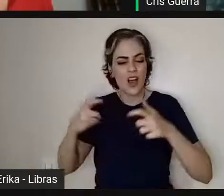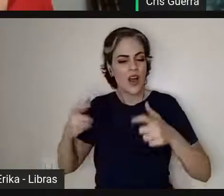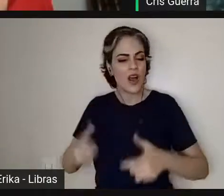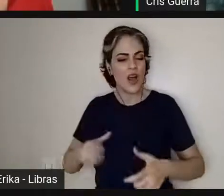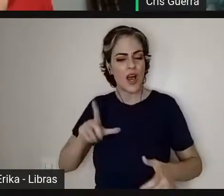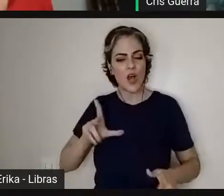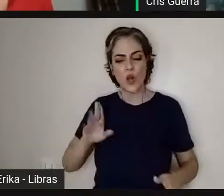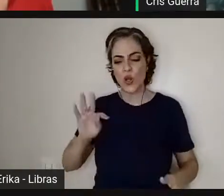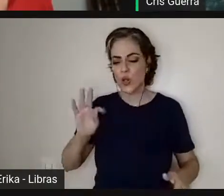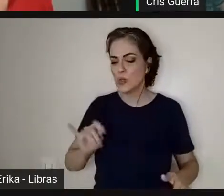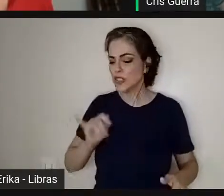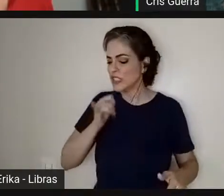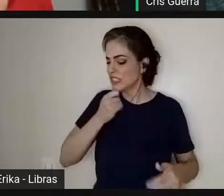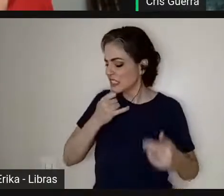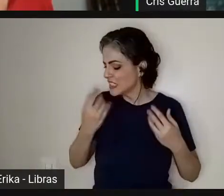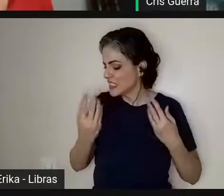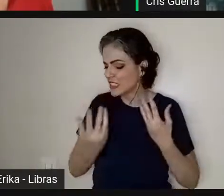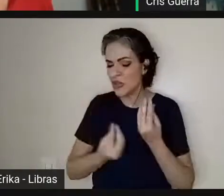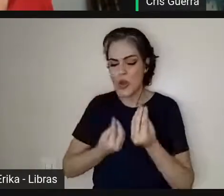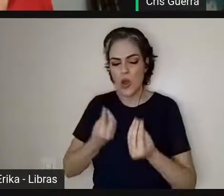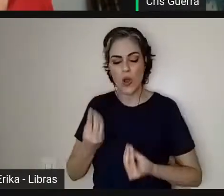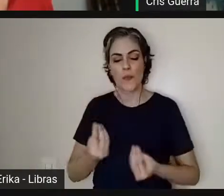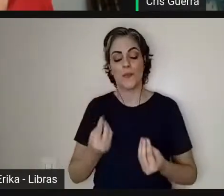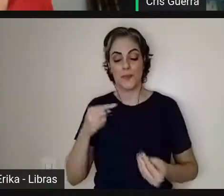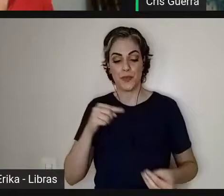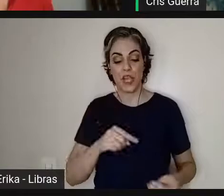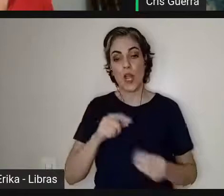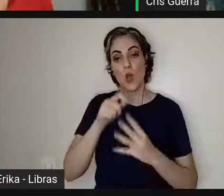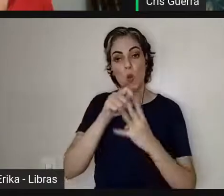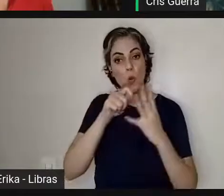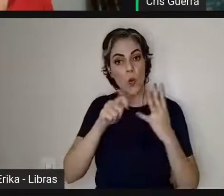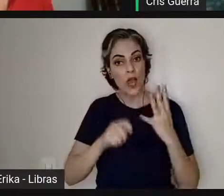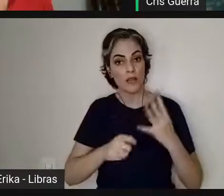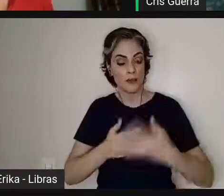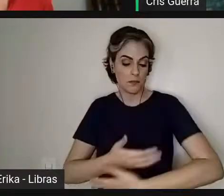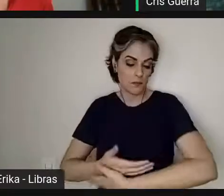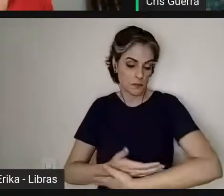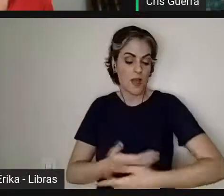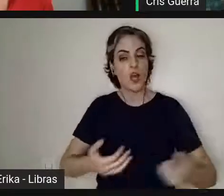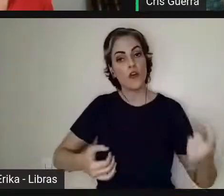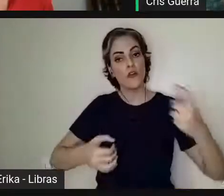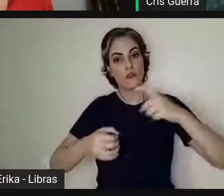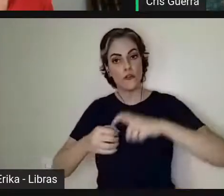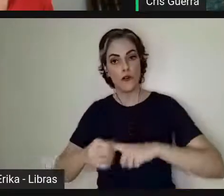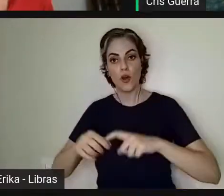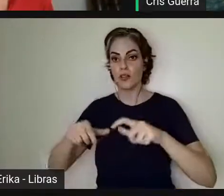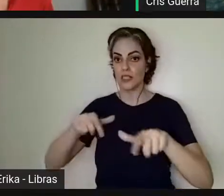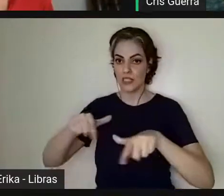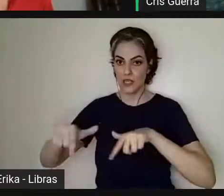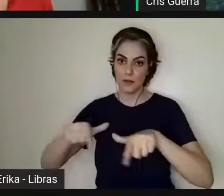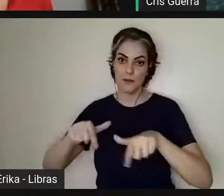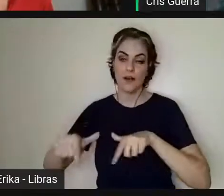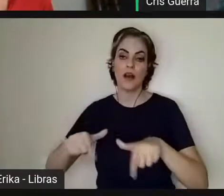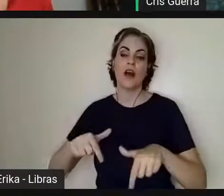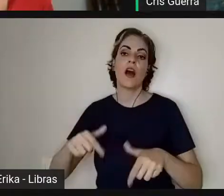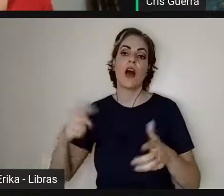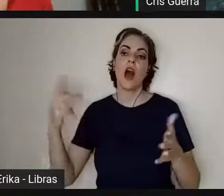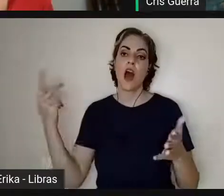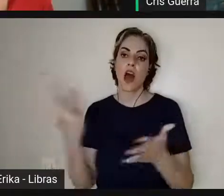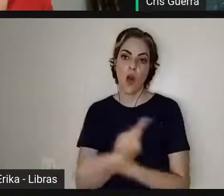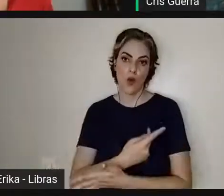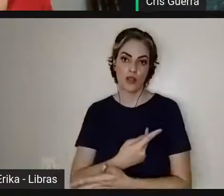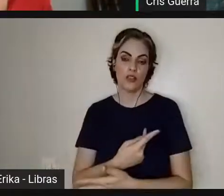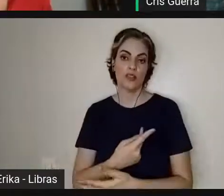algum lugar. E aí, quando o Francisco tinha 4 meses e eu voltei de licença maternidade, aconteceu, eu